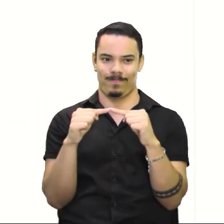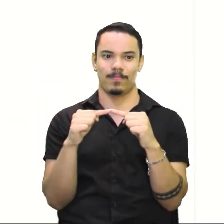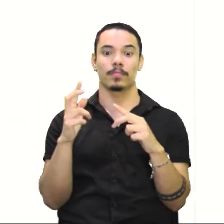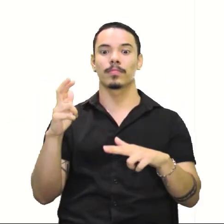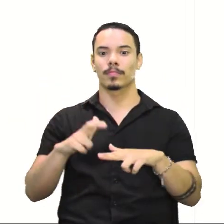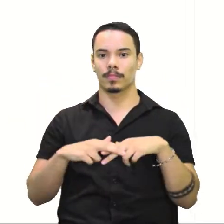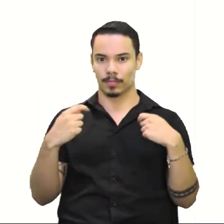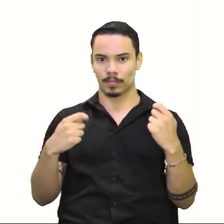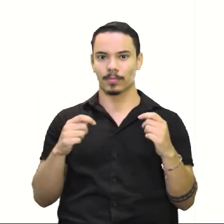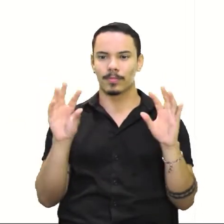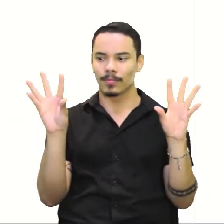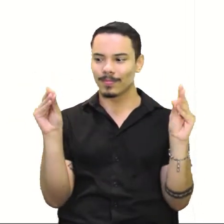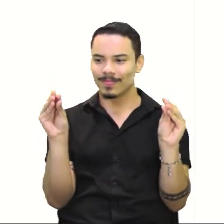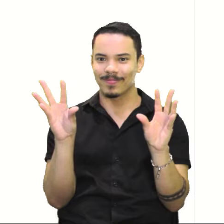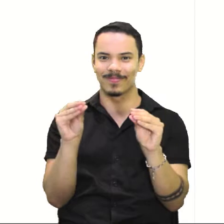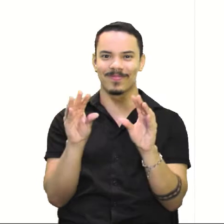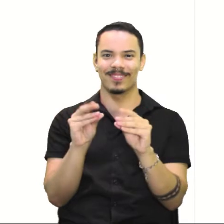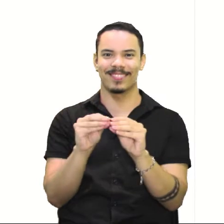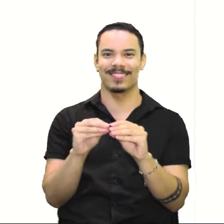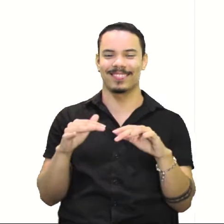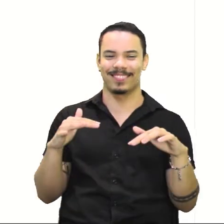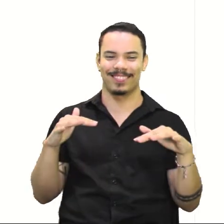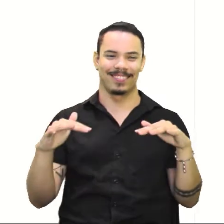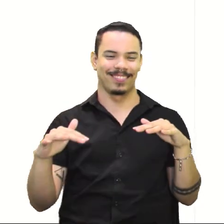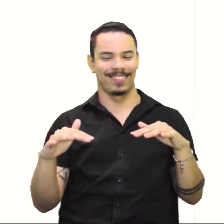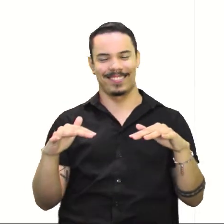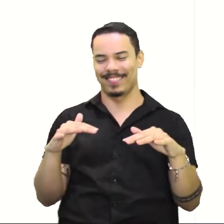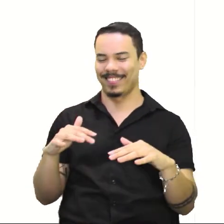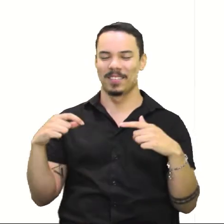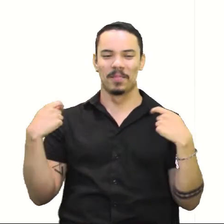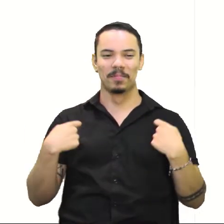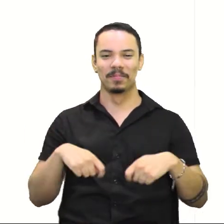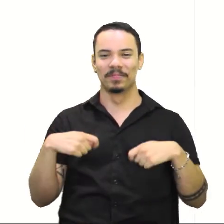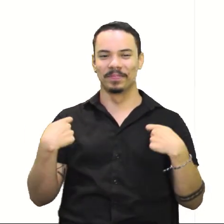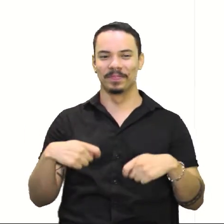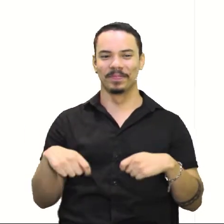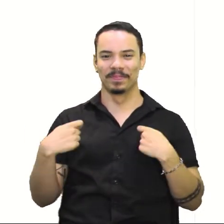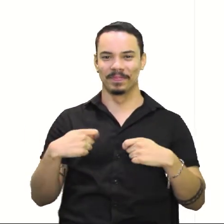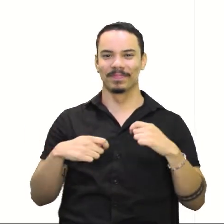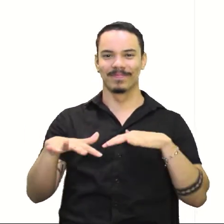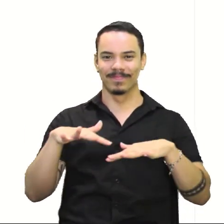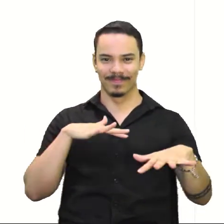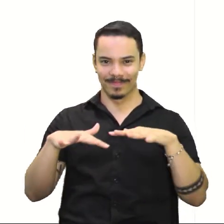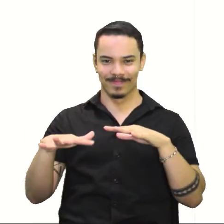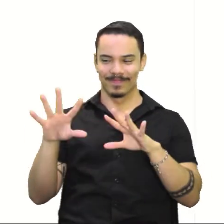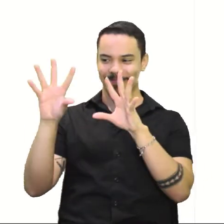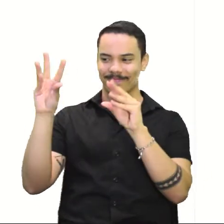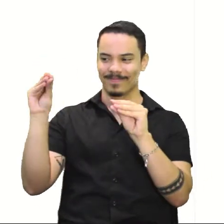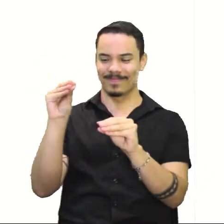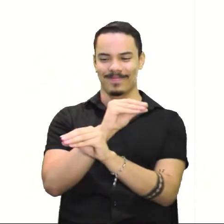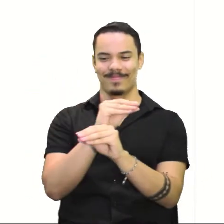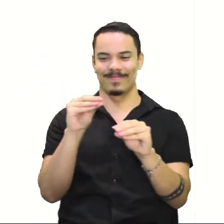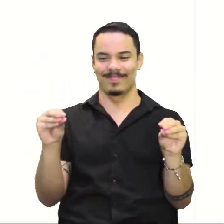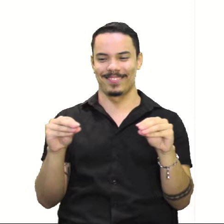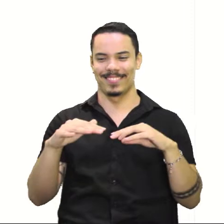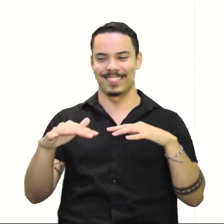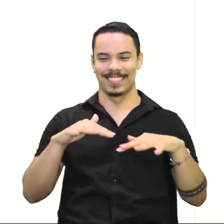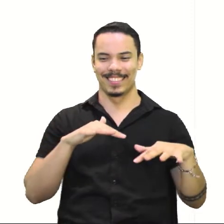uma mexidinha. Vamos lá, então, para a pergunta de número